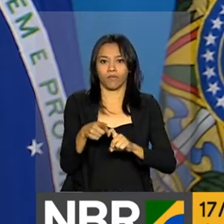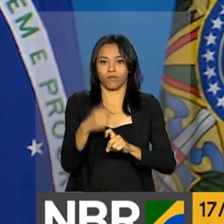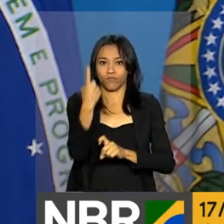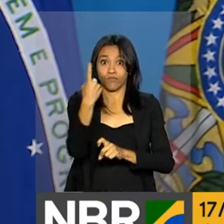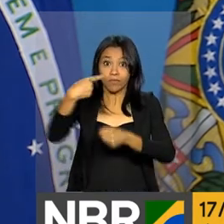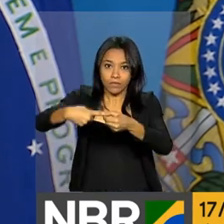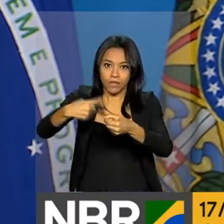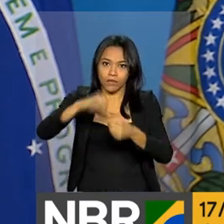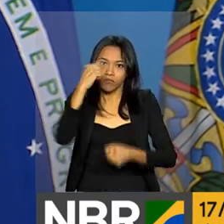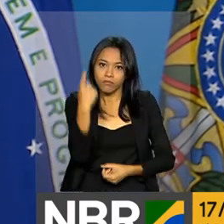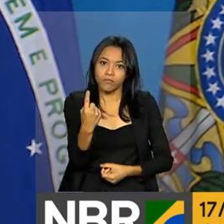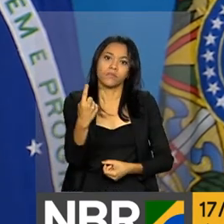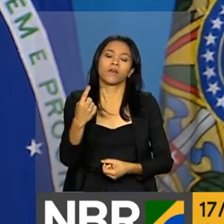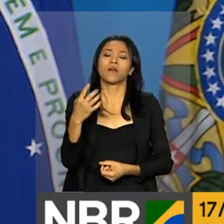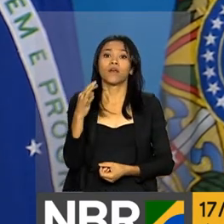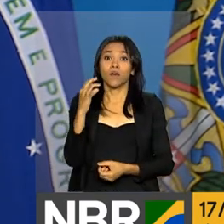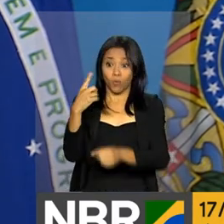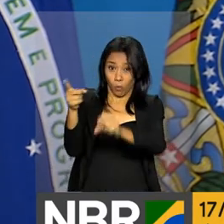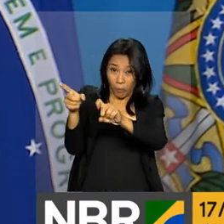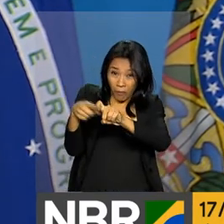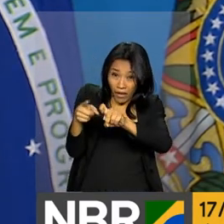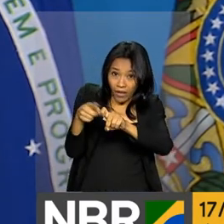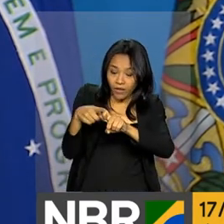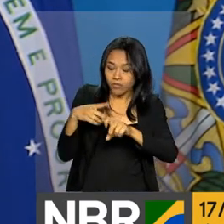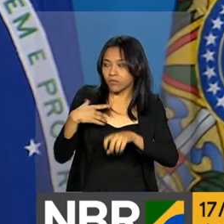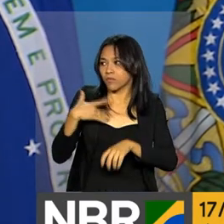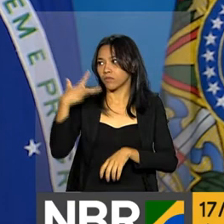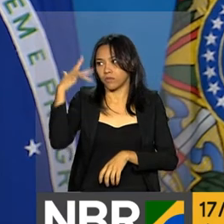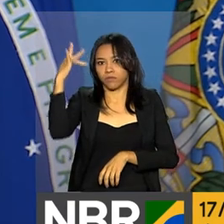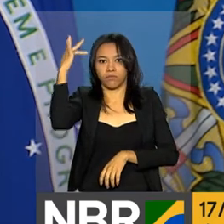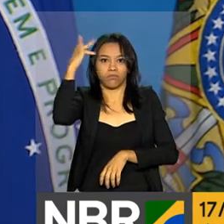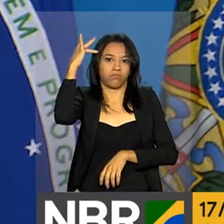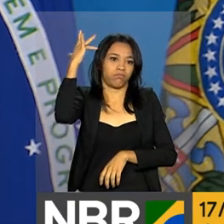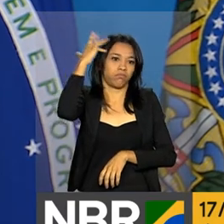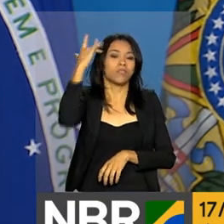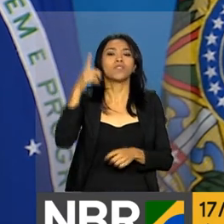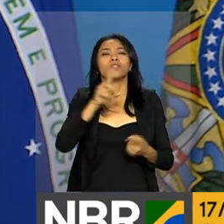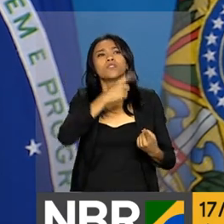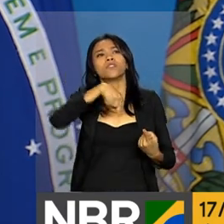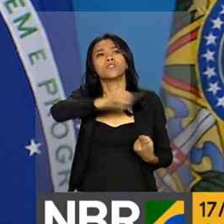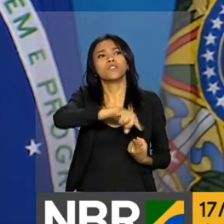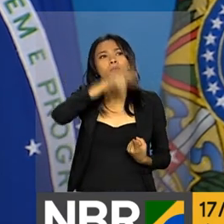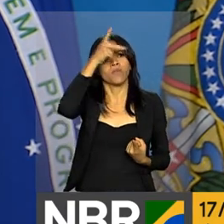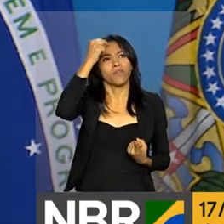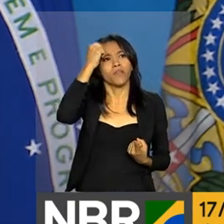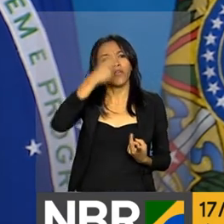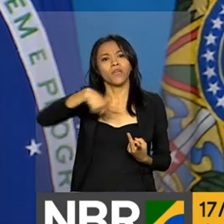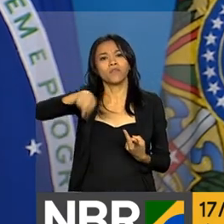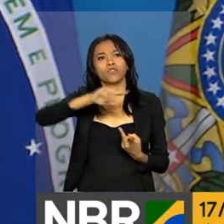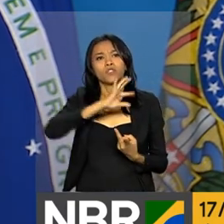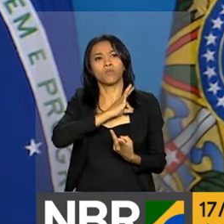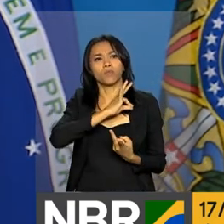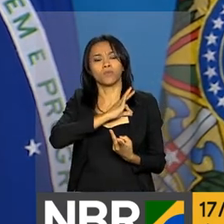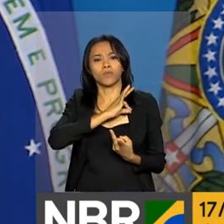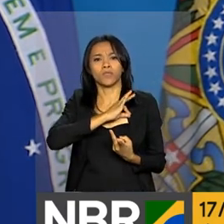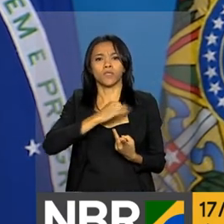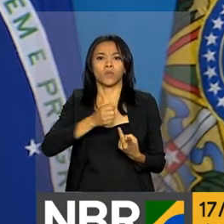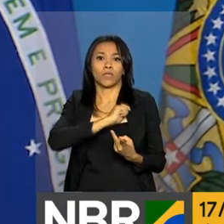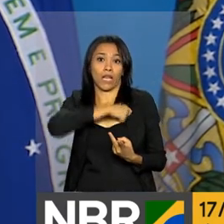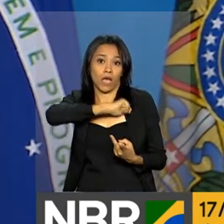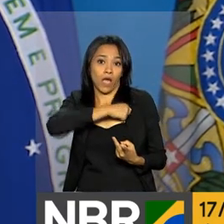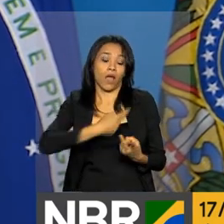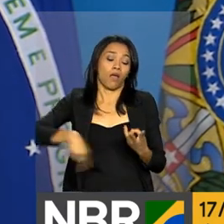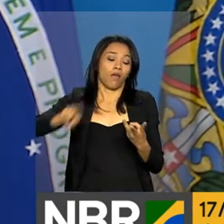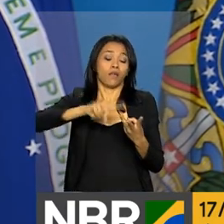médico, Ricardo, era uma das autoridades do município. Você tinha o prefeito, o delegado de polícia, o promotor